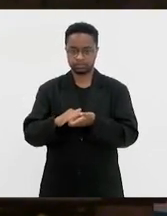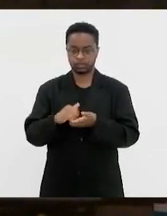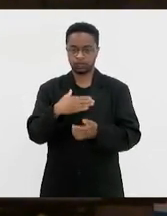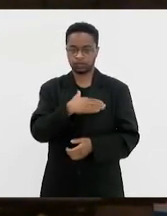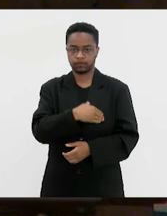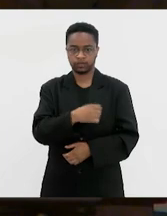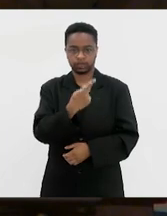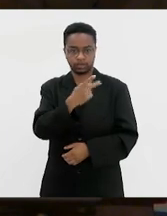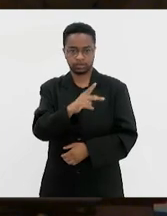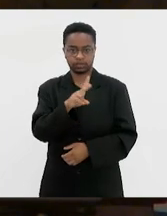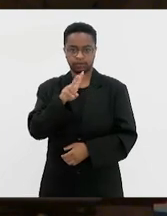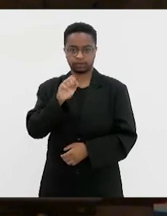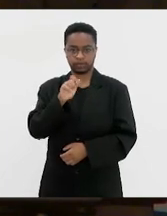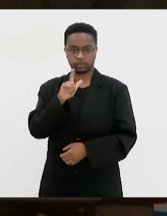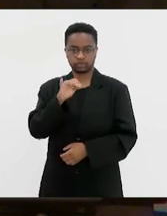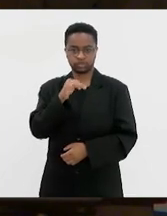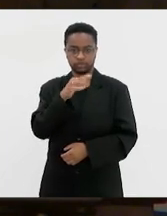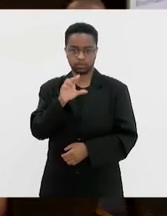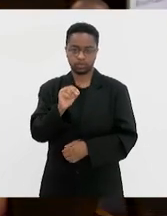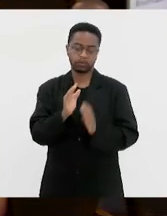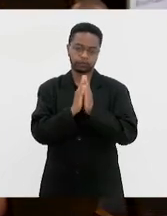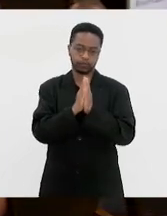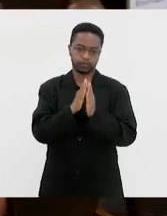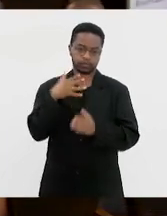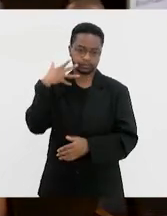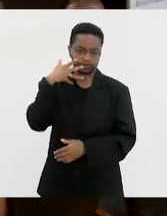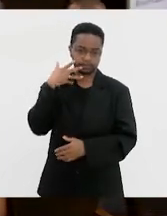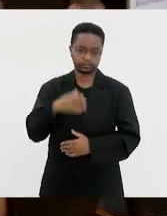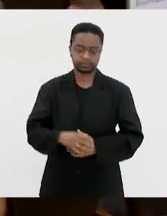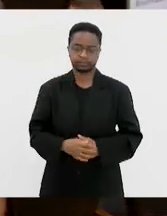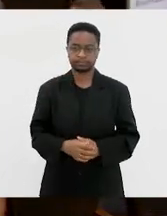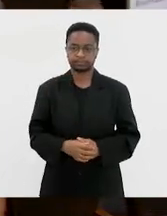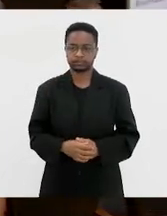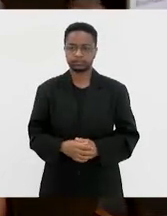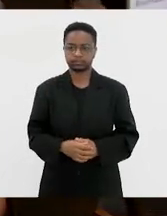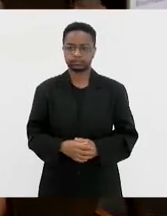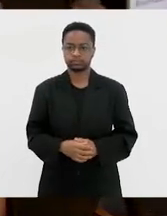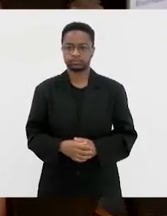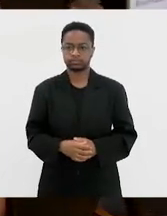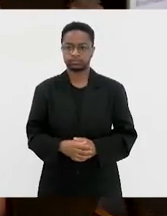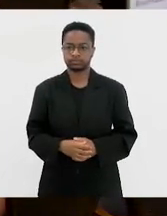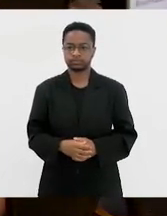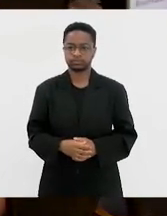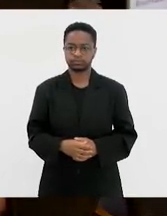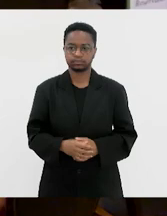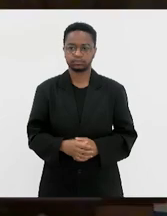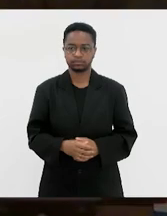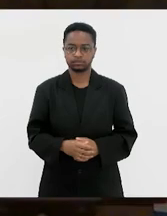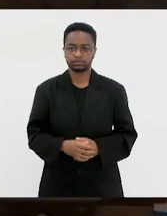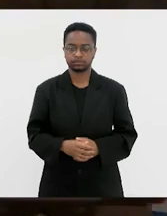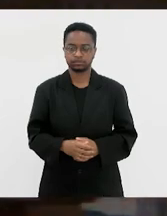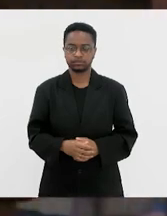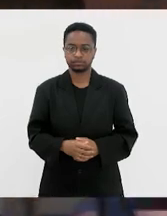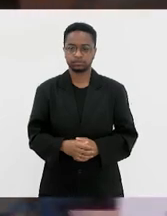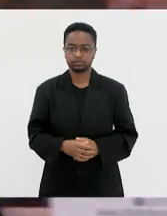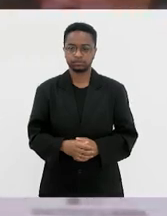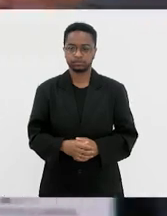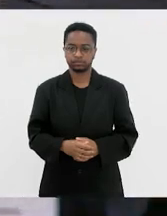Paixão, Renato Paixão. Por favor, Renatinho. Para onde ele vai? Na tribuna do lado? Pode falar com ele. É mesmo?